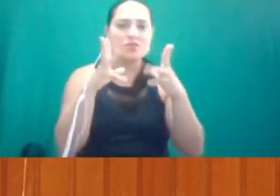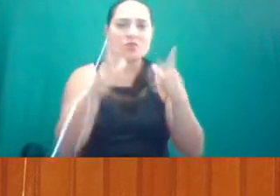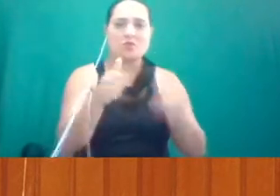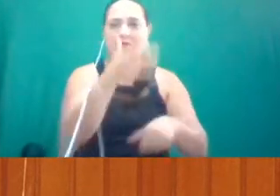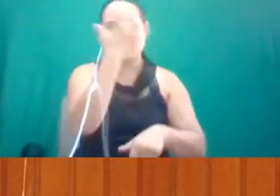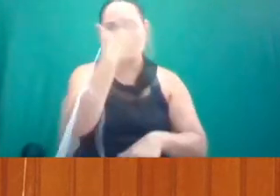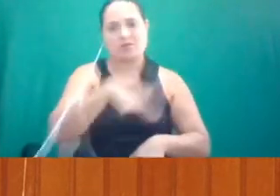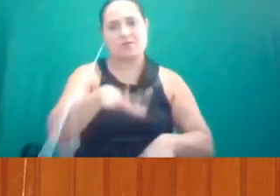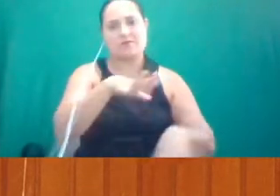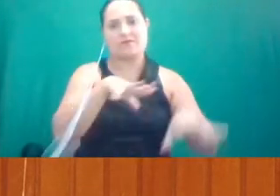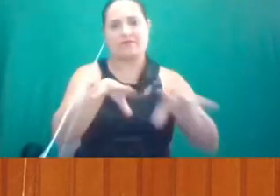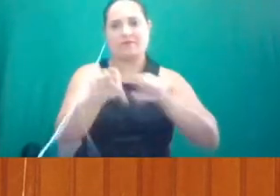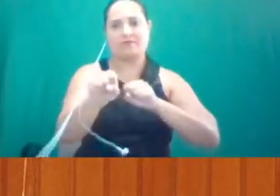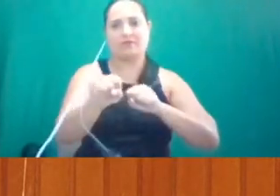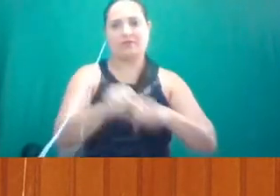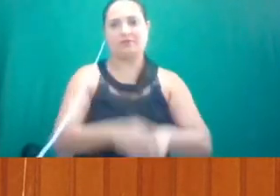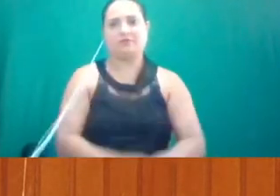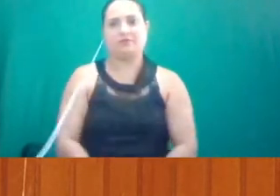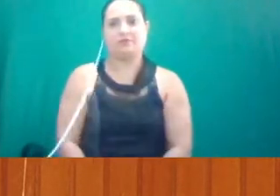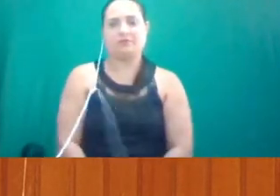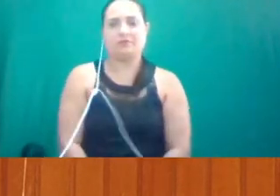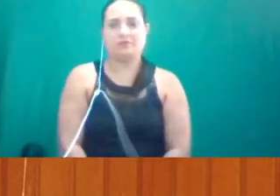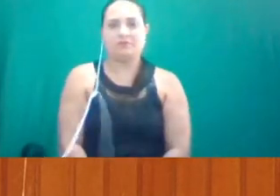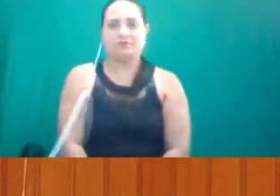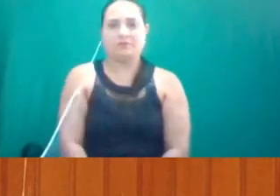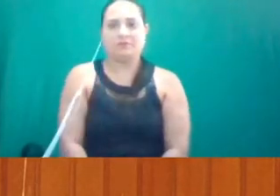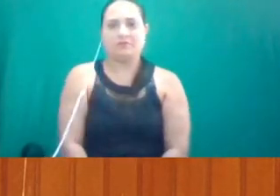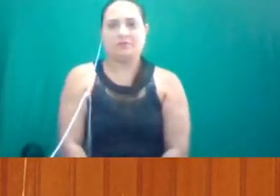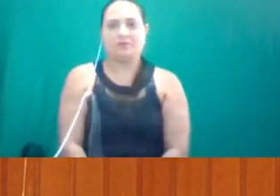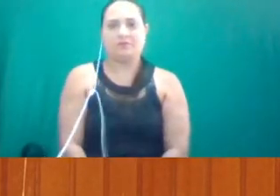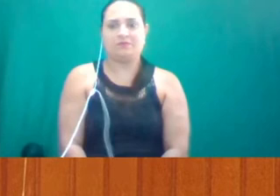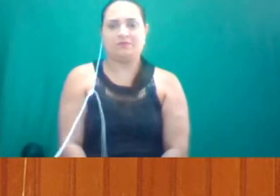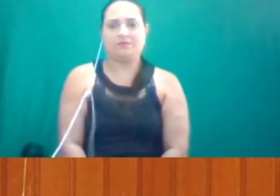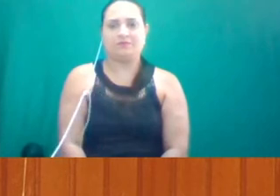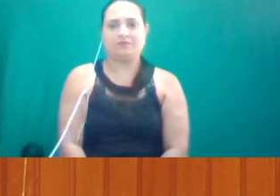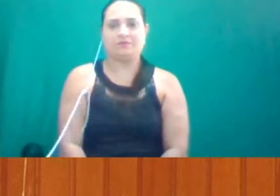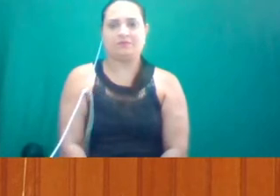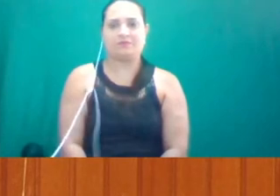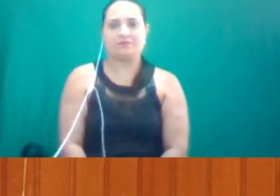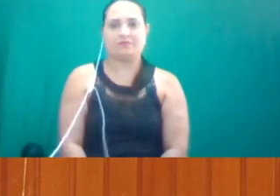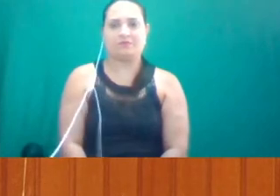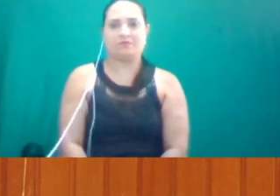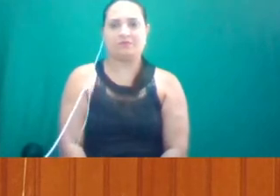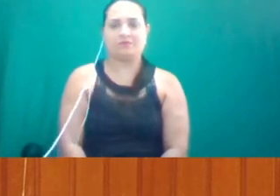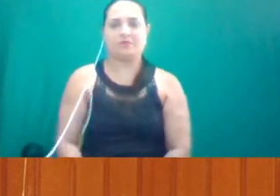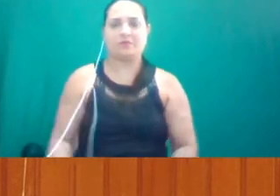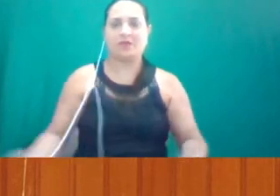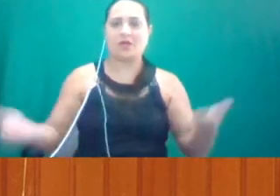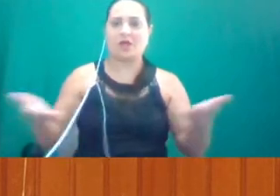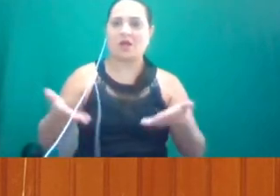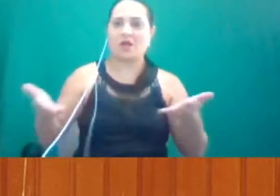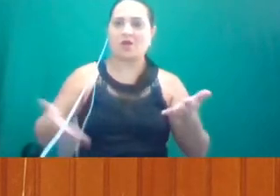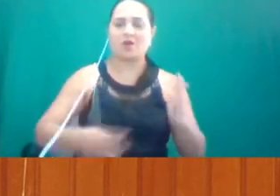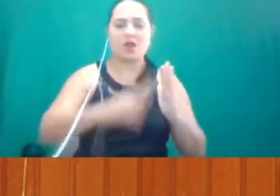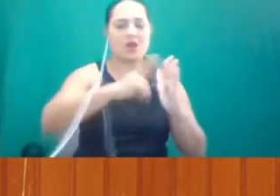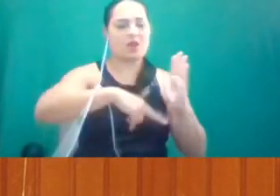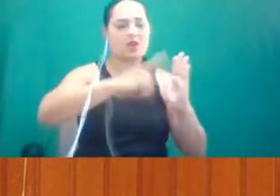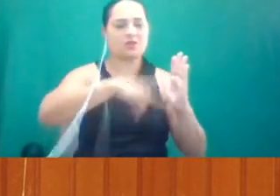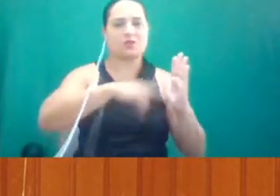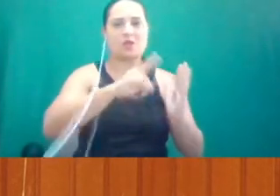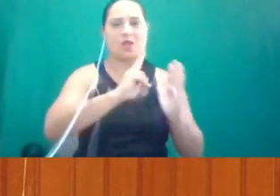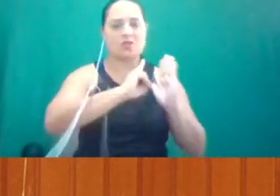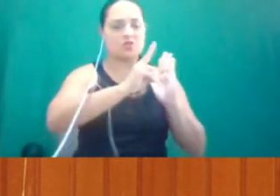concessão dos graus. Licenciatura em Artes Visuais, Paulo Sérgio Farias